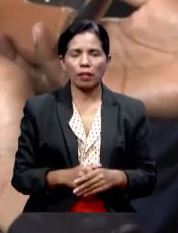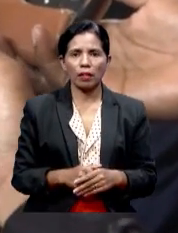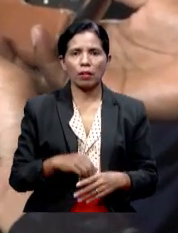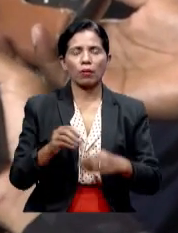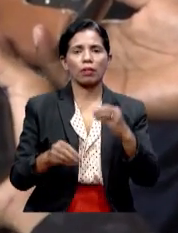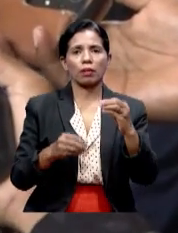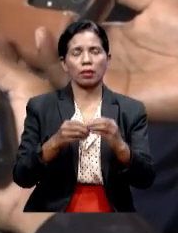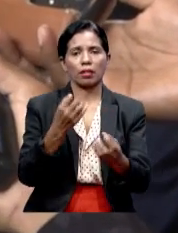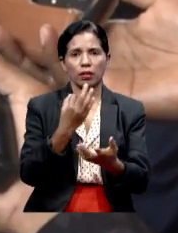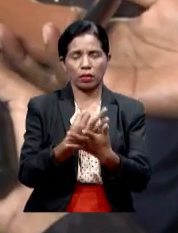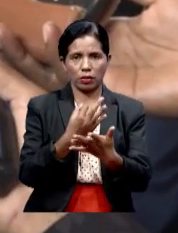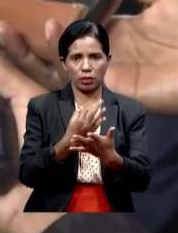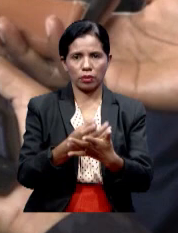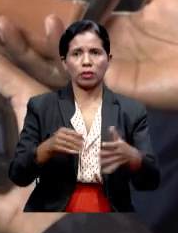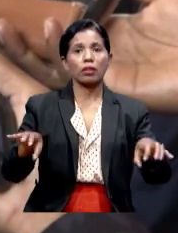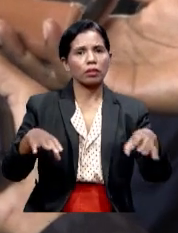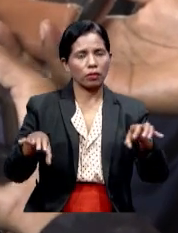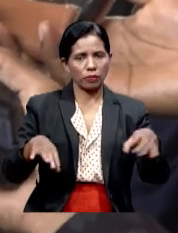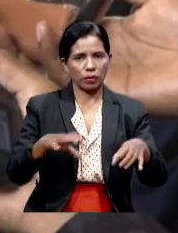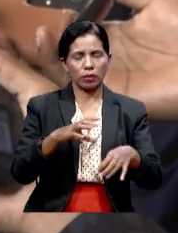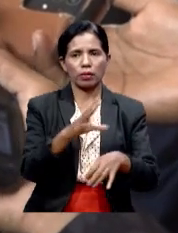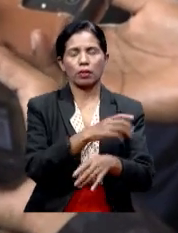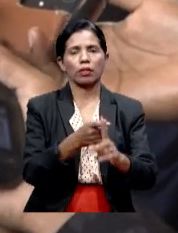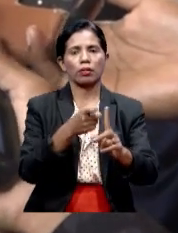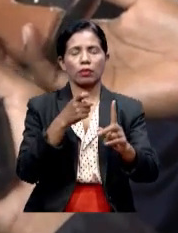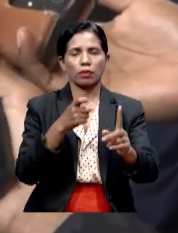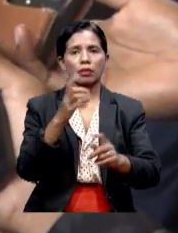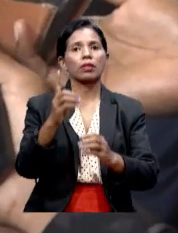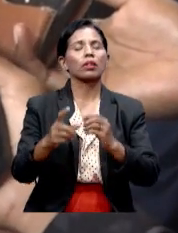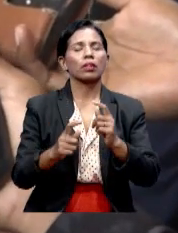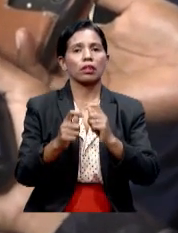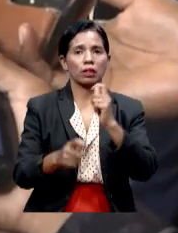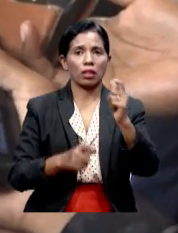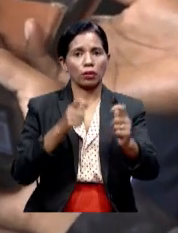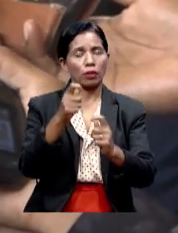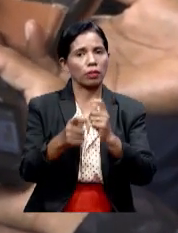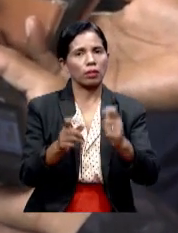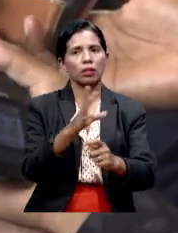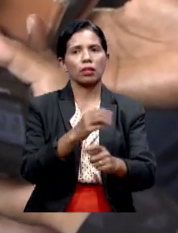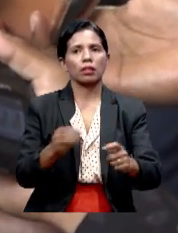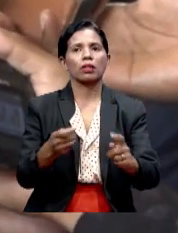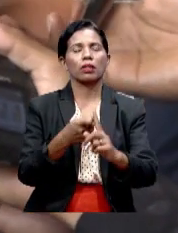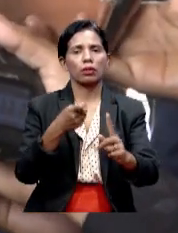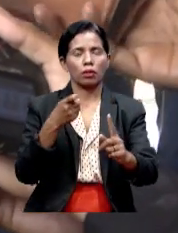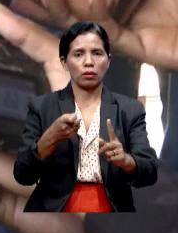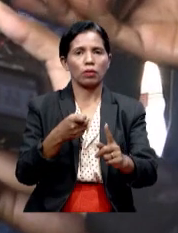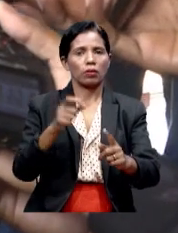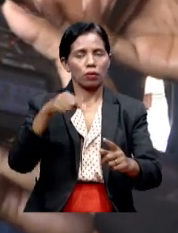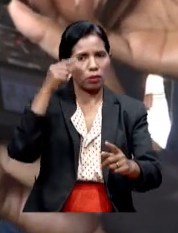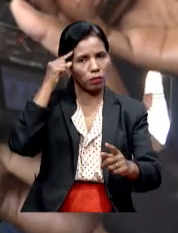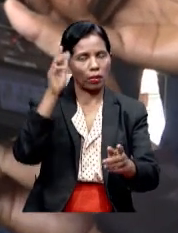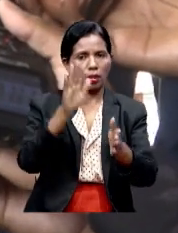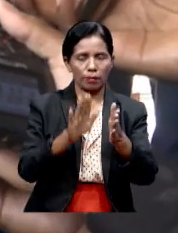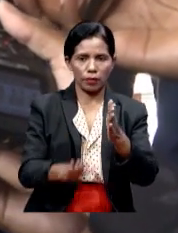financial services, IOC, digitalização e governo, né, para menos